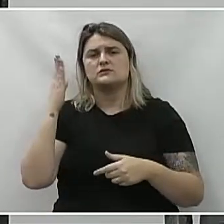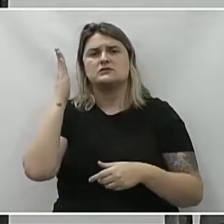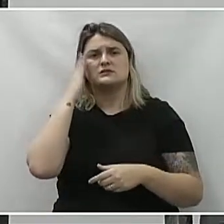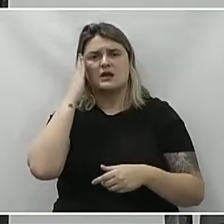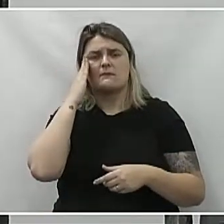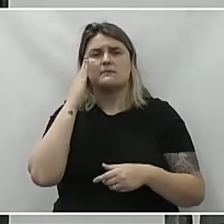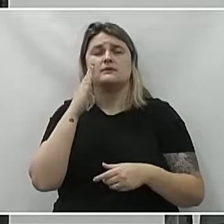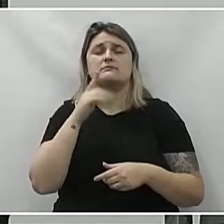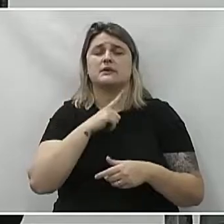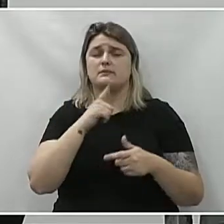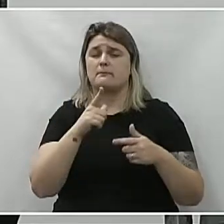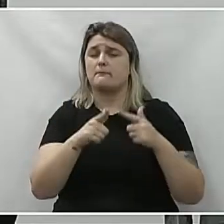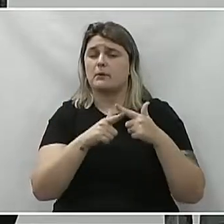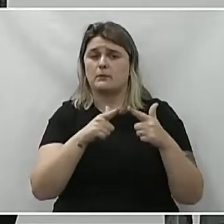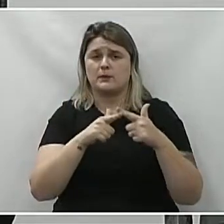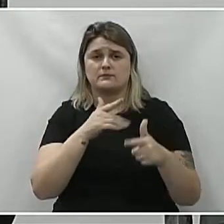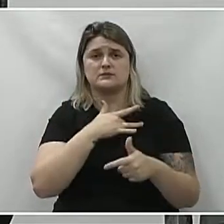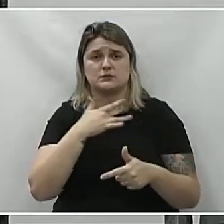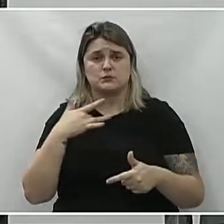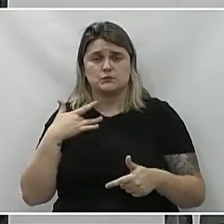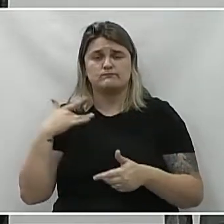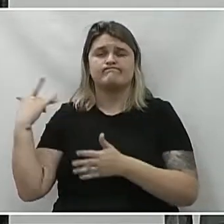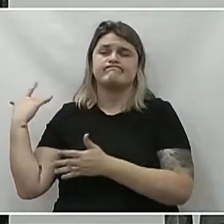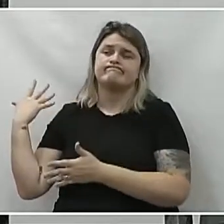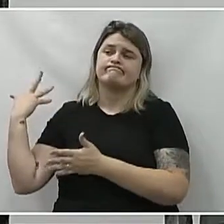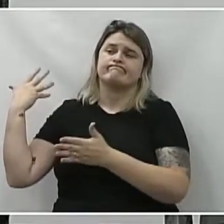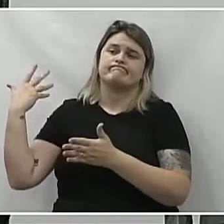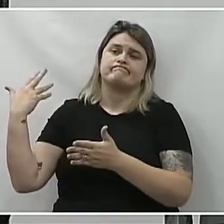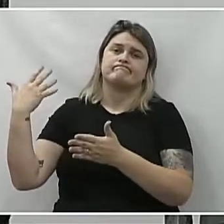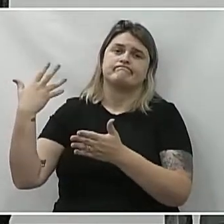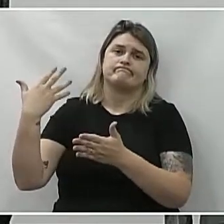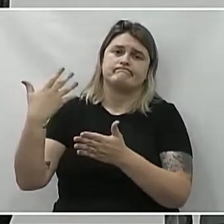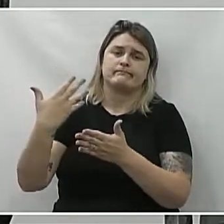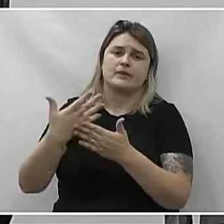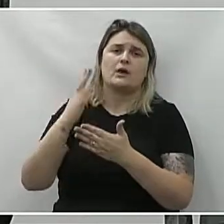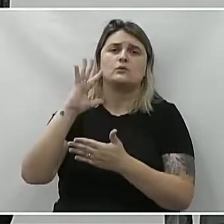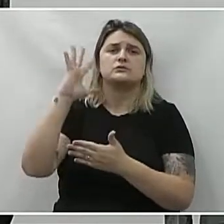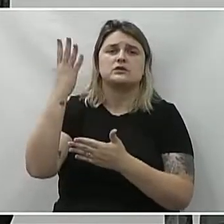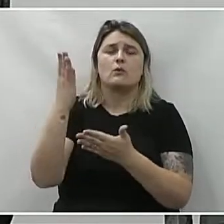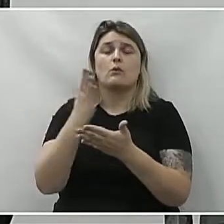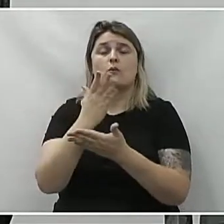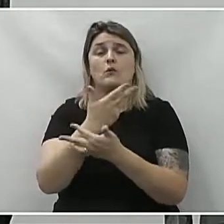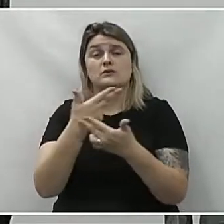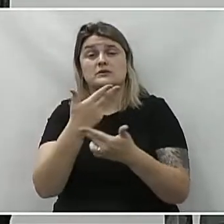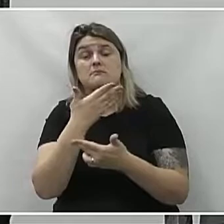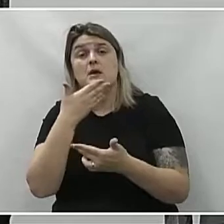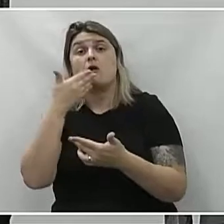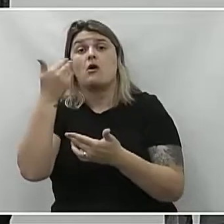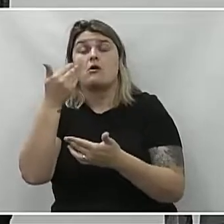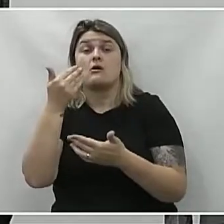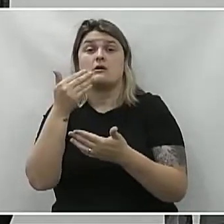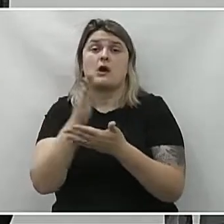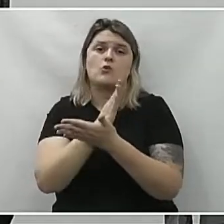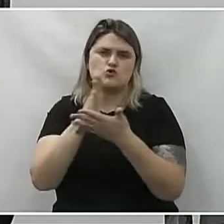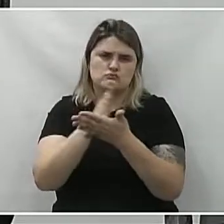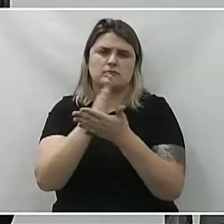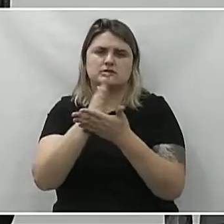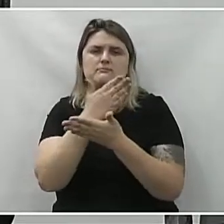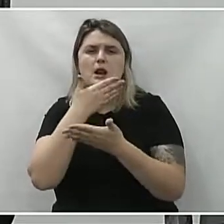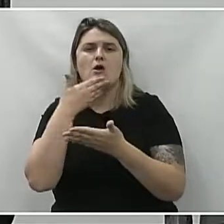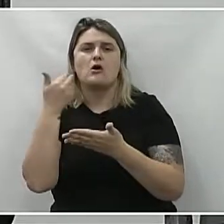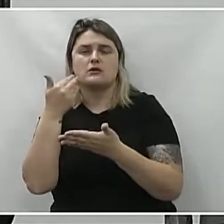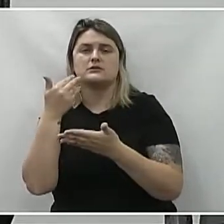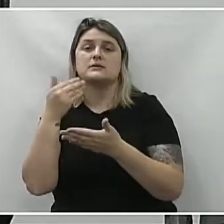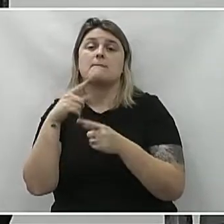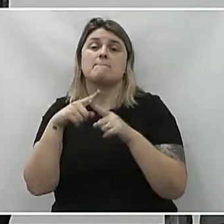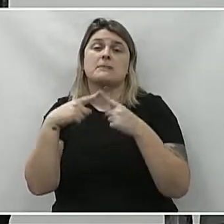por parte da saúde a gente viu que ao longo desse tempo tivemos algumas melhoras eu acho também temos que fazer